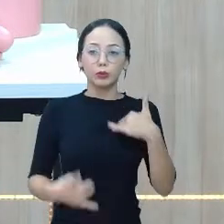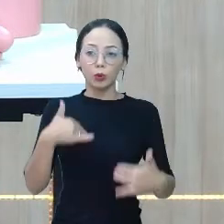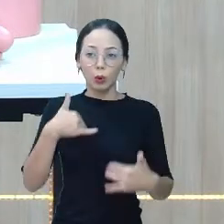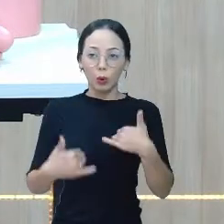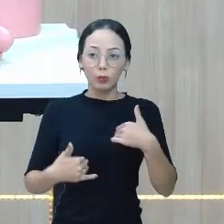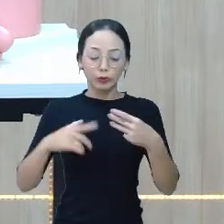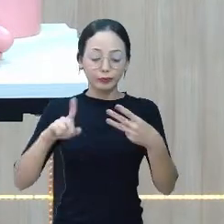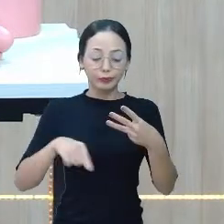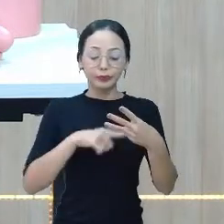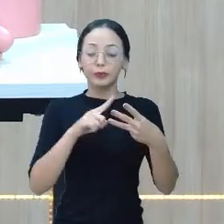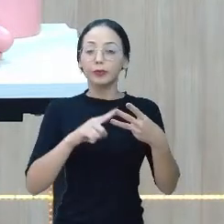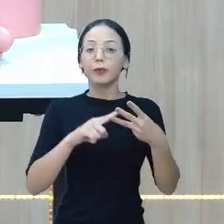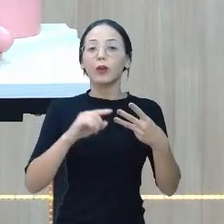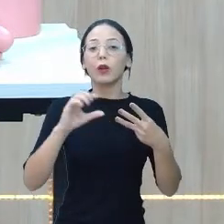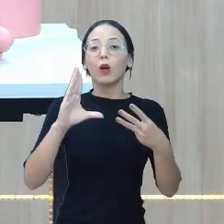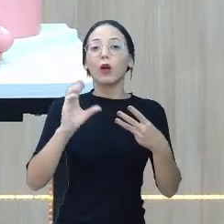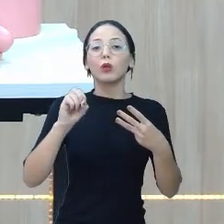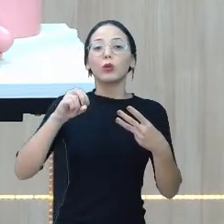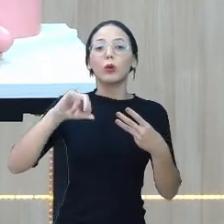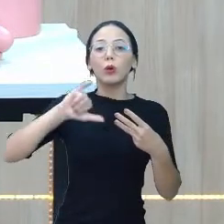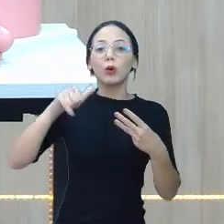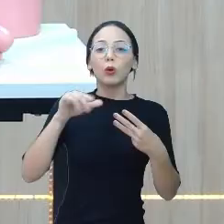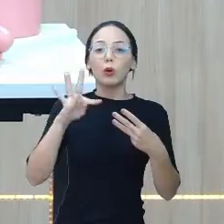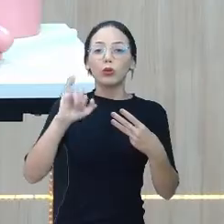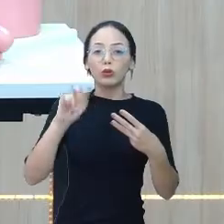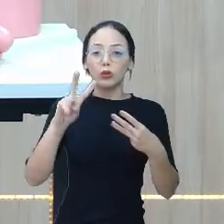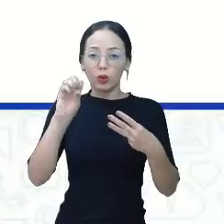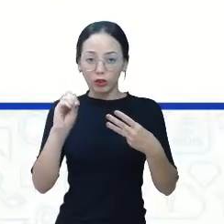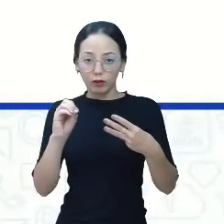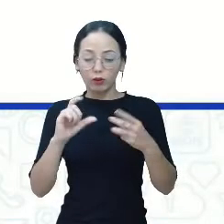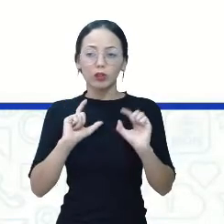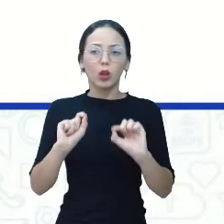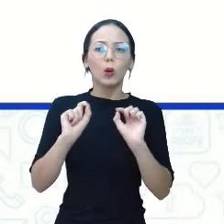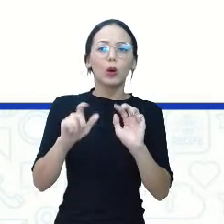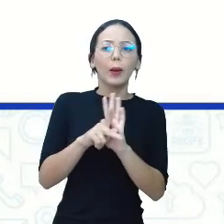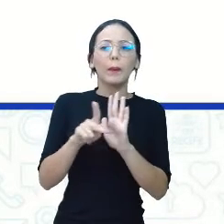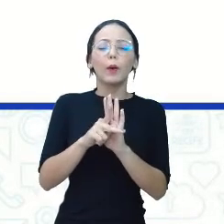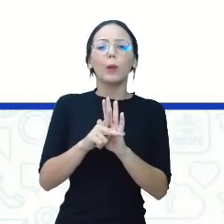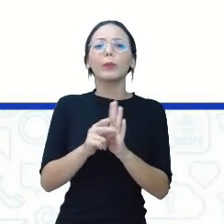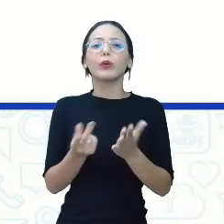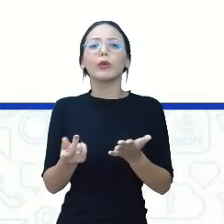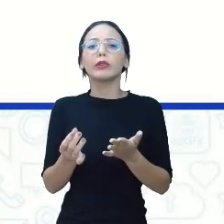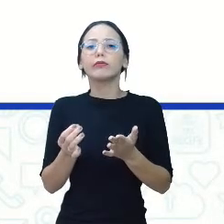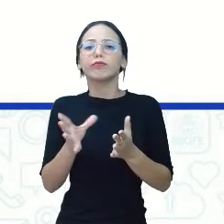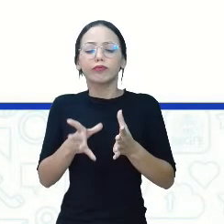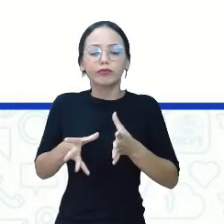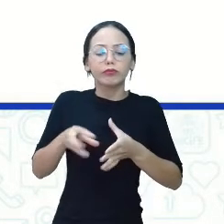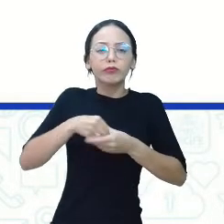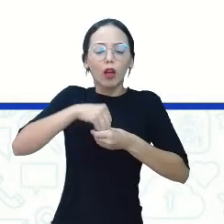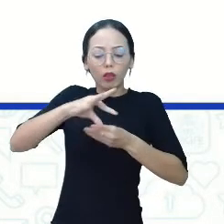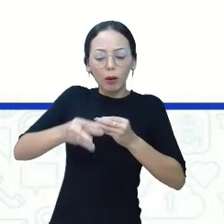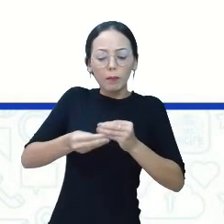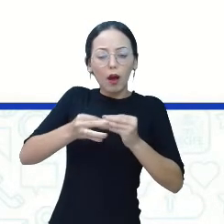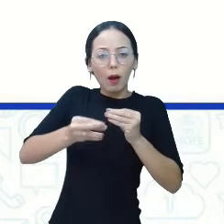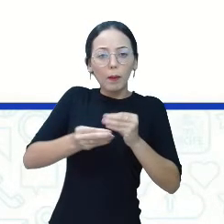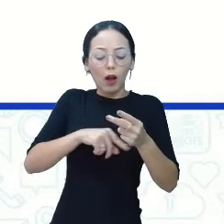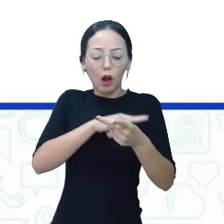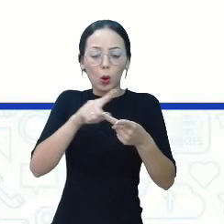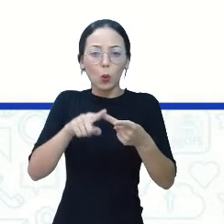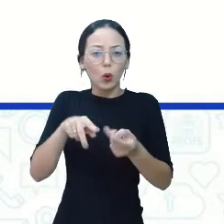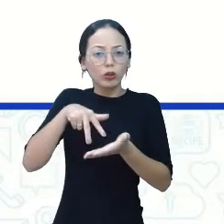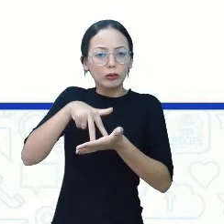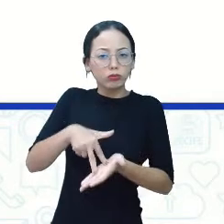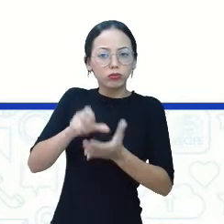para o conjuntivo. O conjuntivo, olha, ele tem responsabilidade em preenchimento,